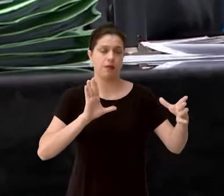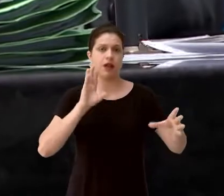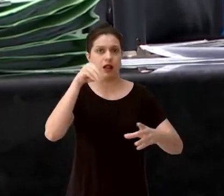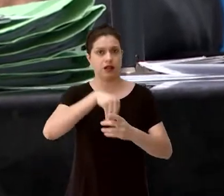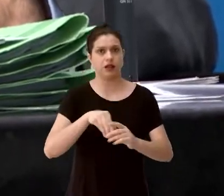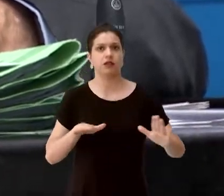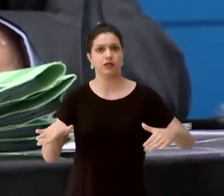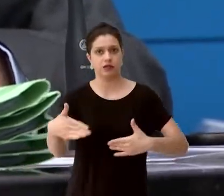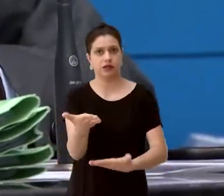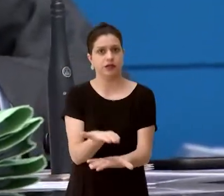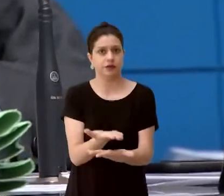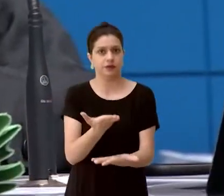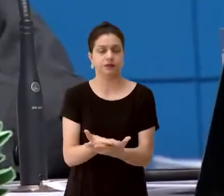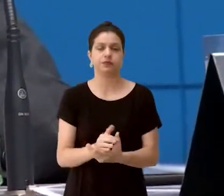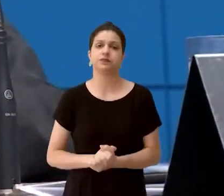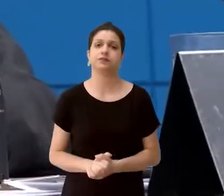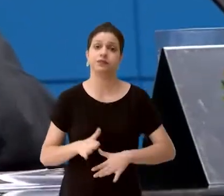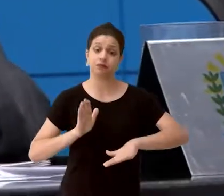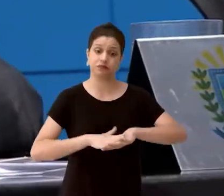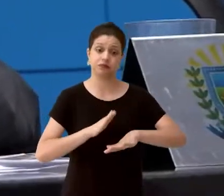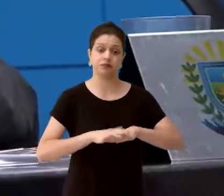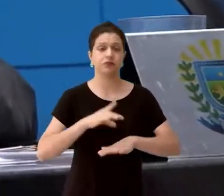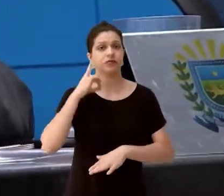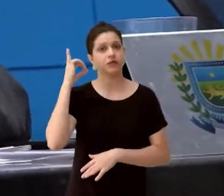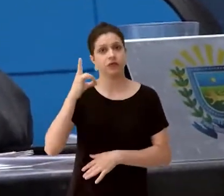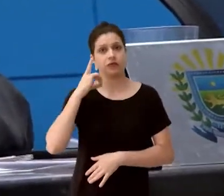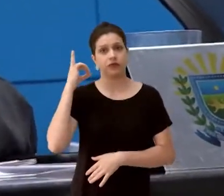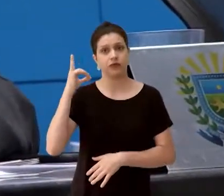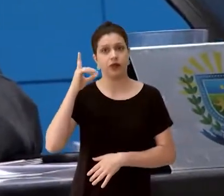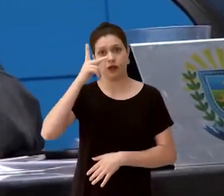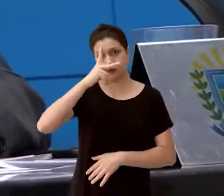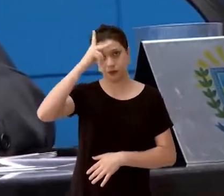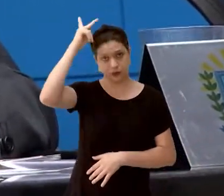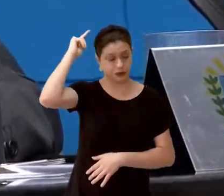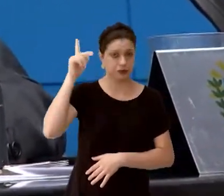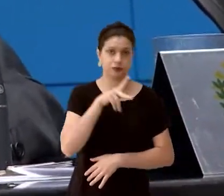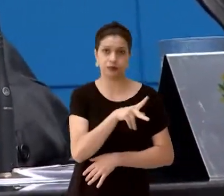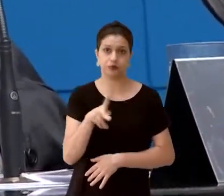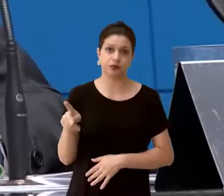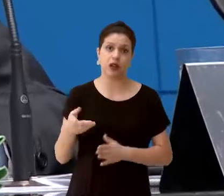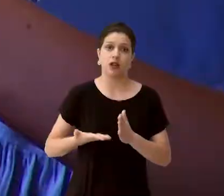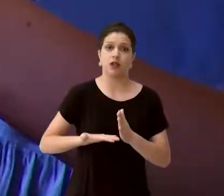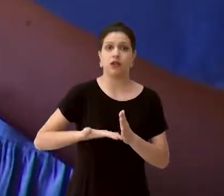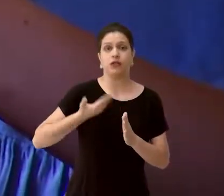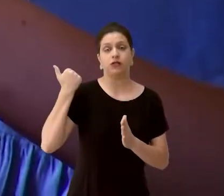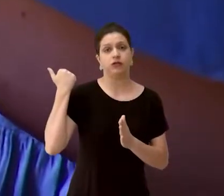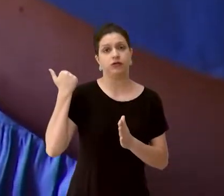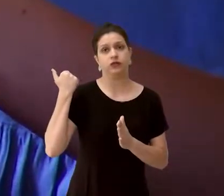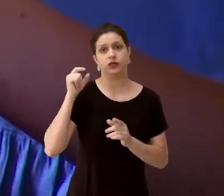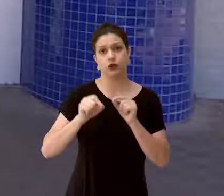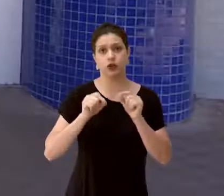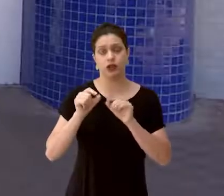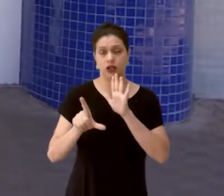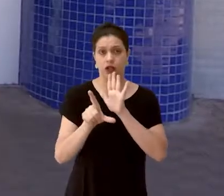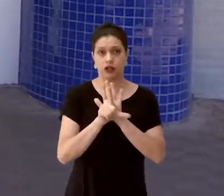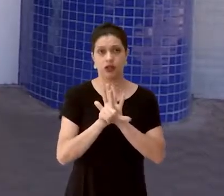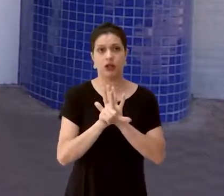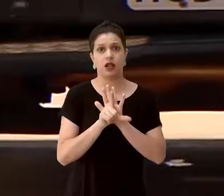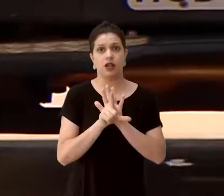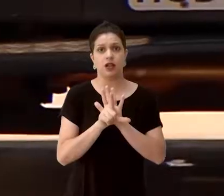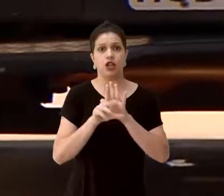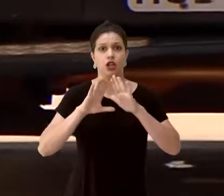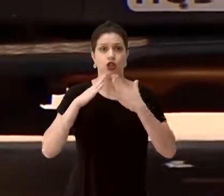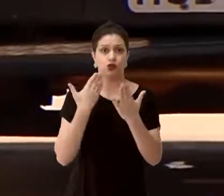do presidente da Lemes, deputado Paulo Correia, do PSDB, que revoga a proibição do uso de celulares em escolas, agências